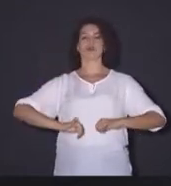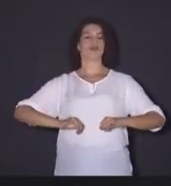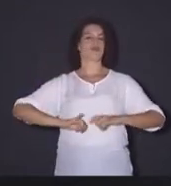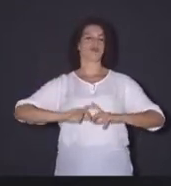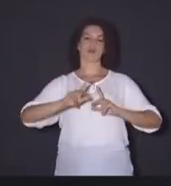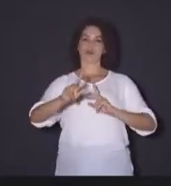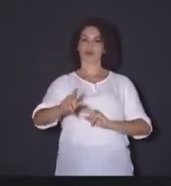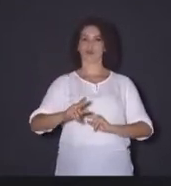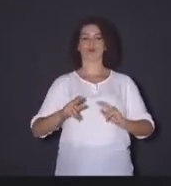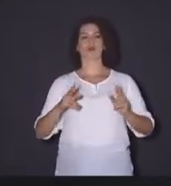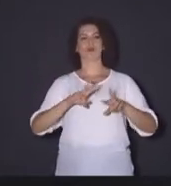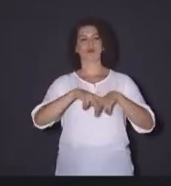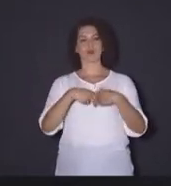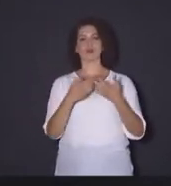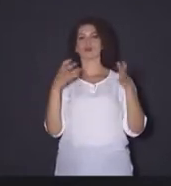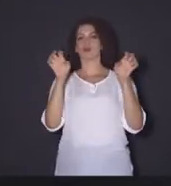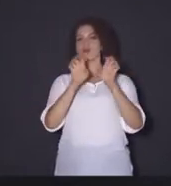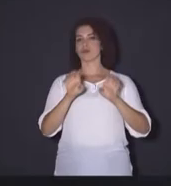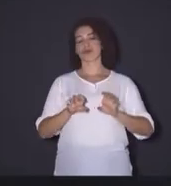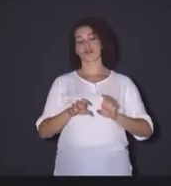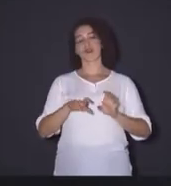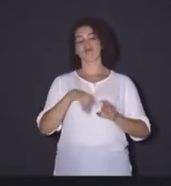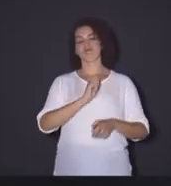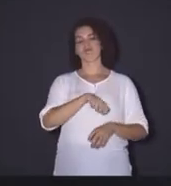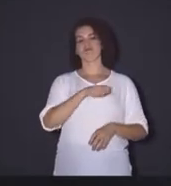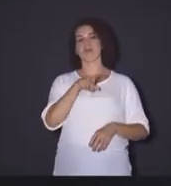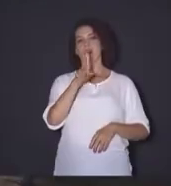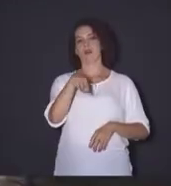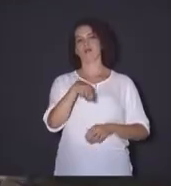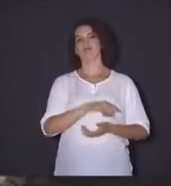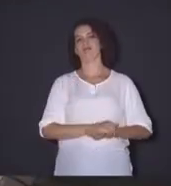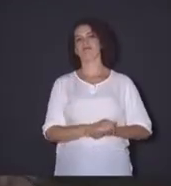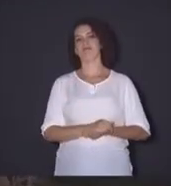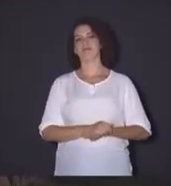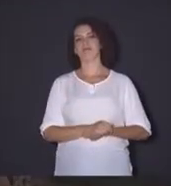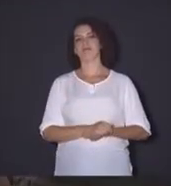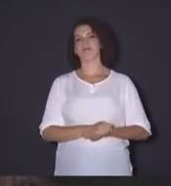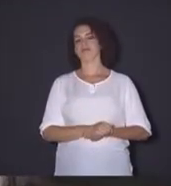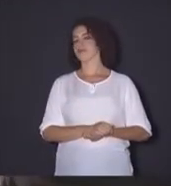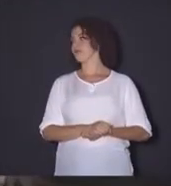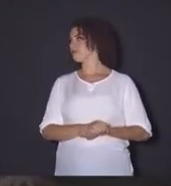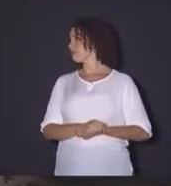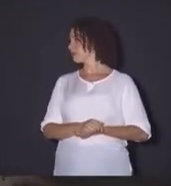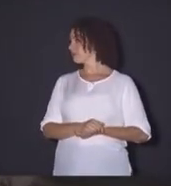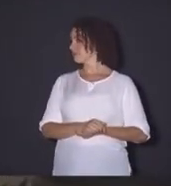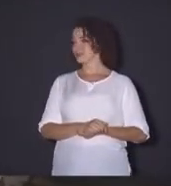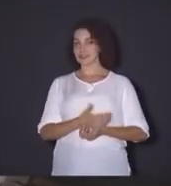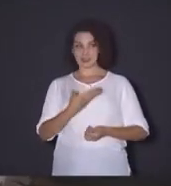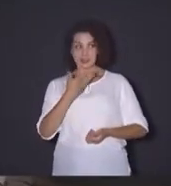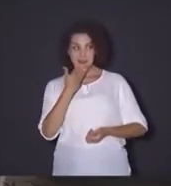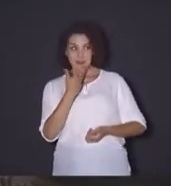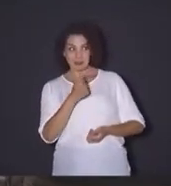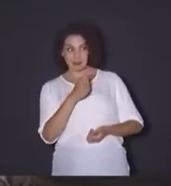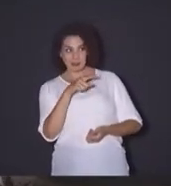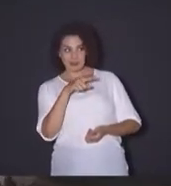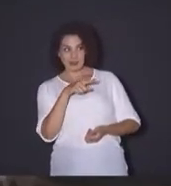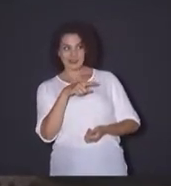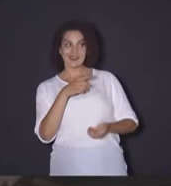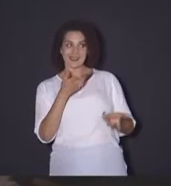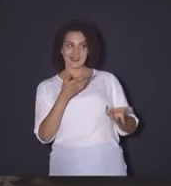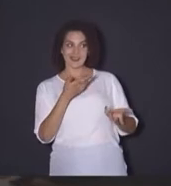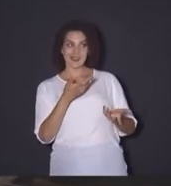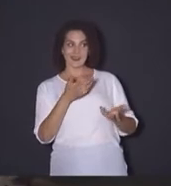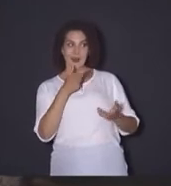pelo mesmo sofrimento porque a estrutura é a melhor da banda tá vendo aí a cura pela